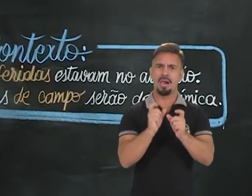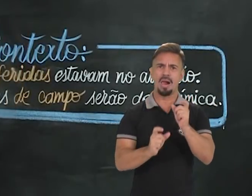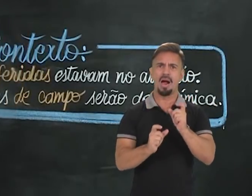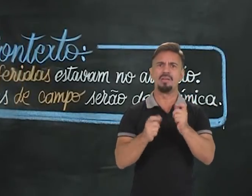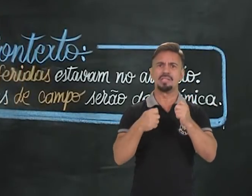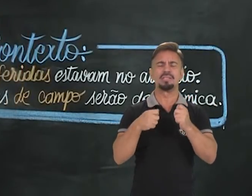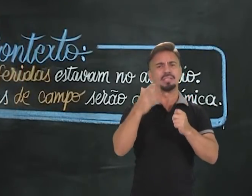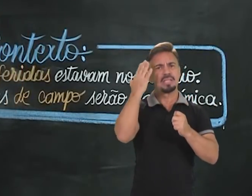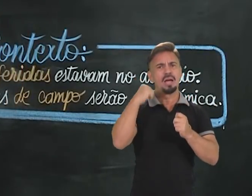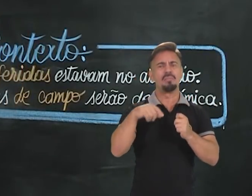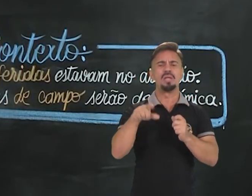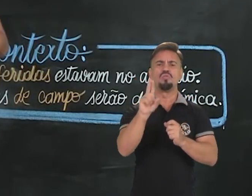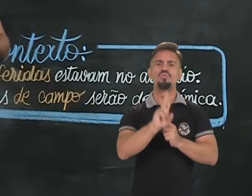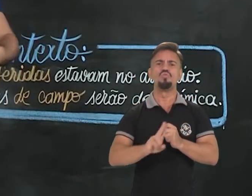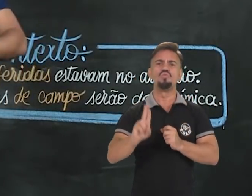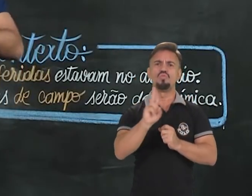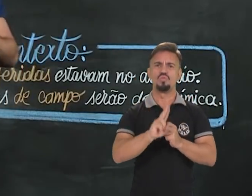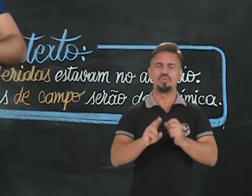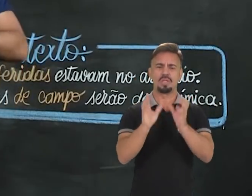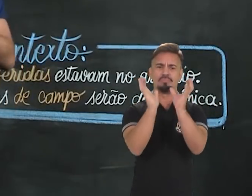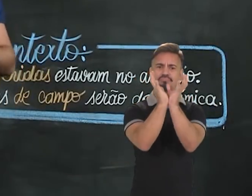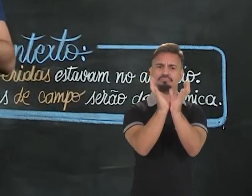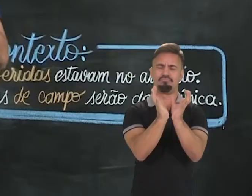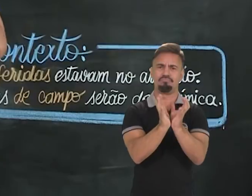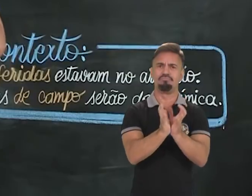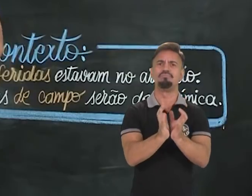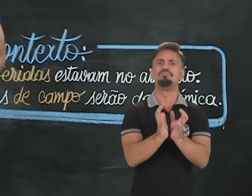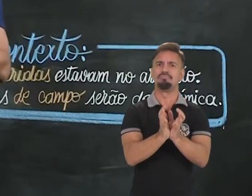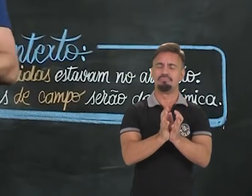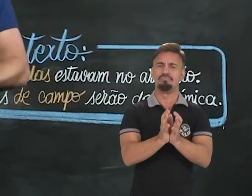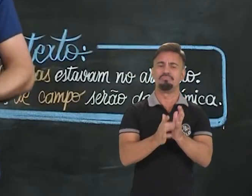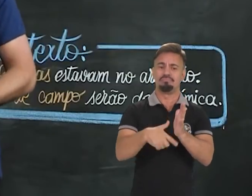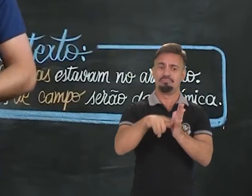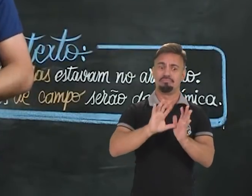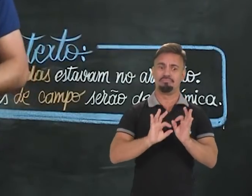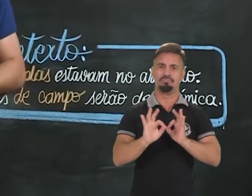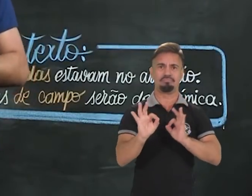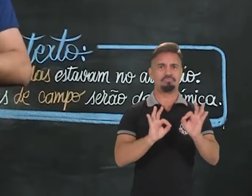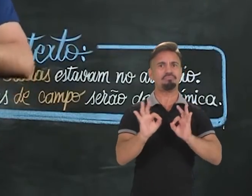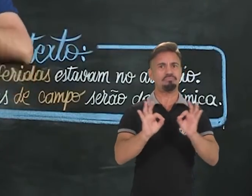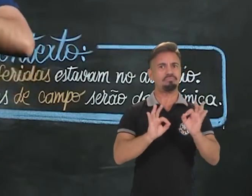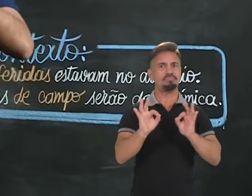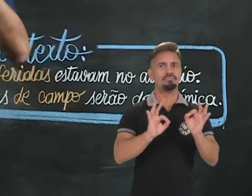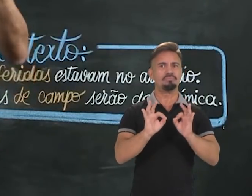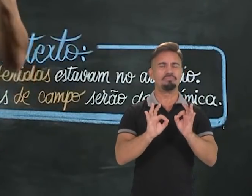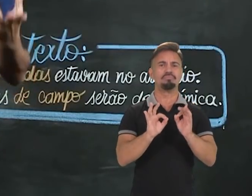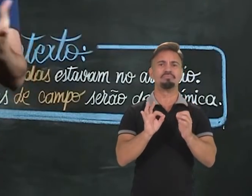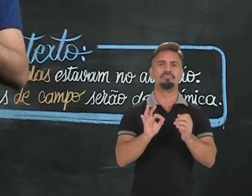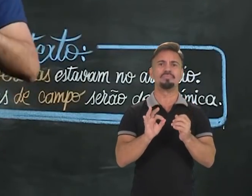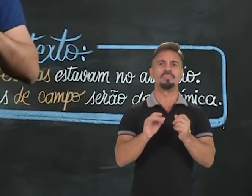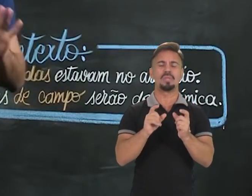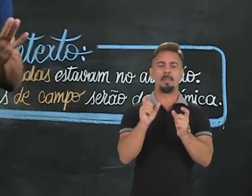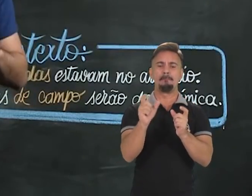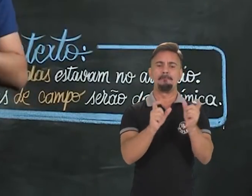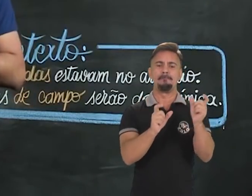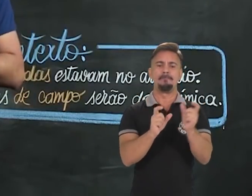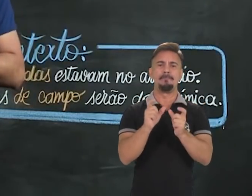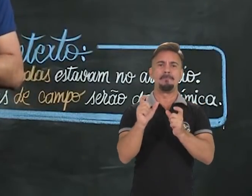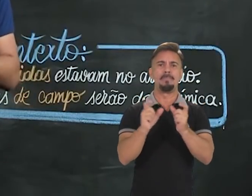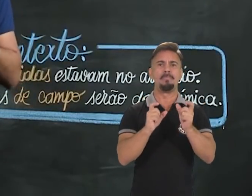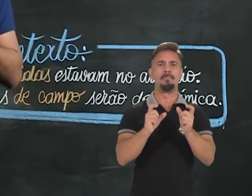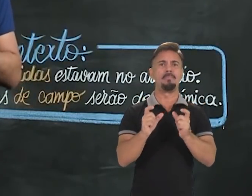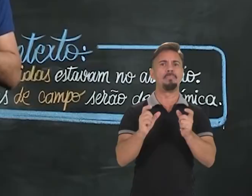usar tão bem essas classes e você enfeita, você se excede no uso de palavras para preencher de forma